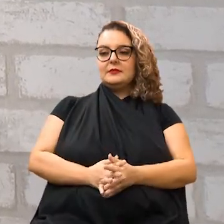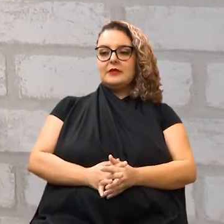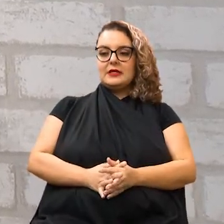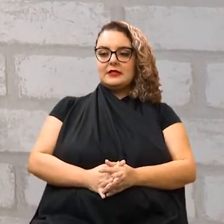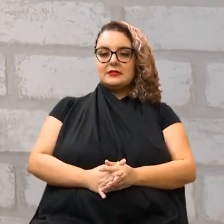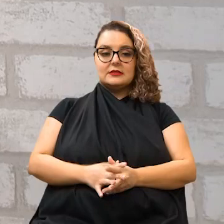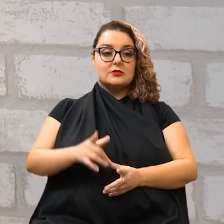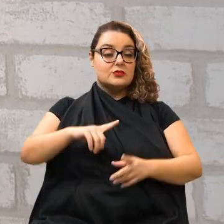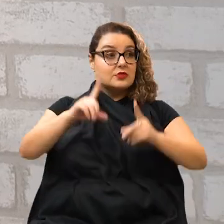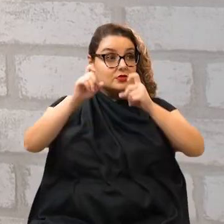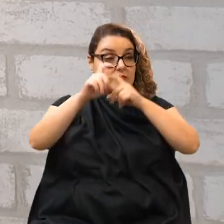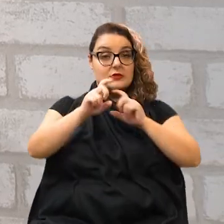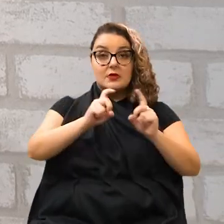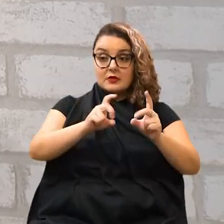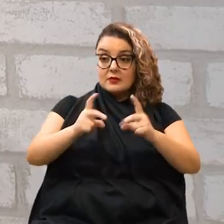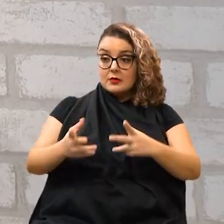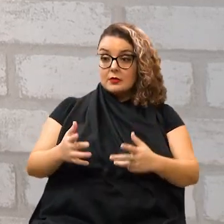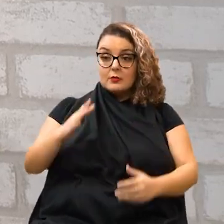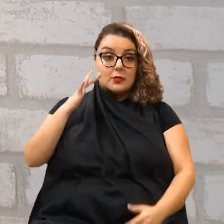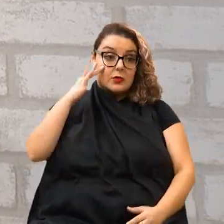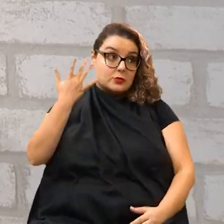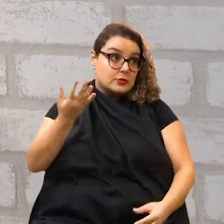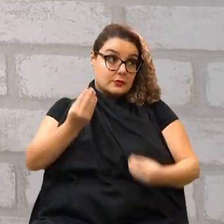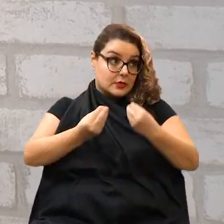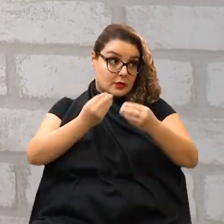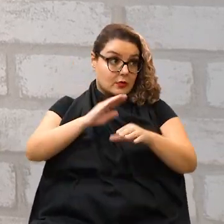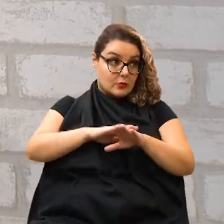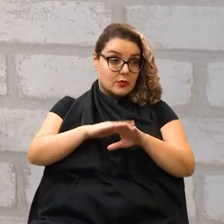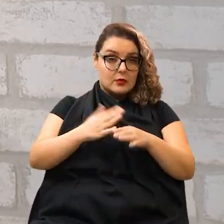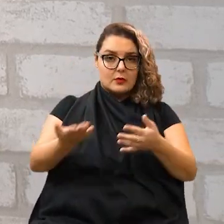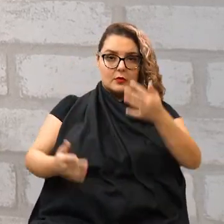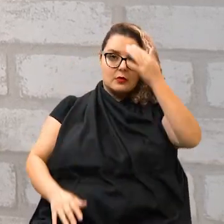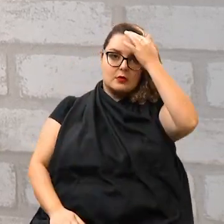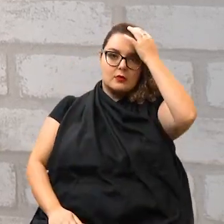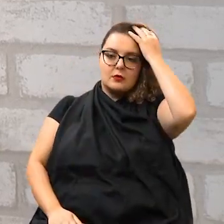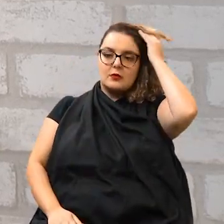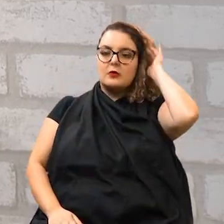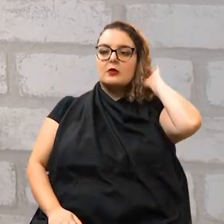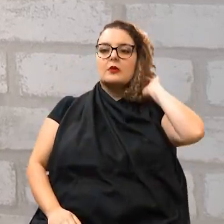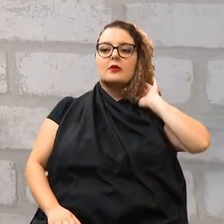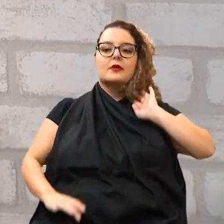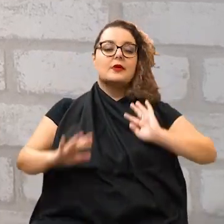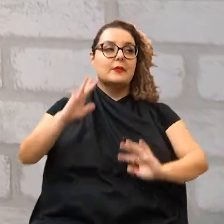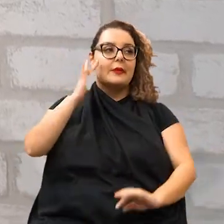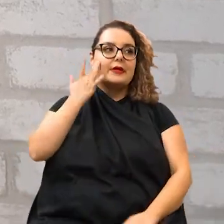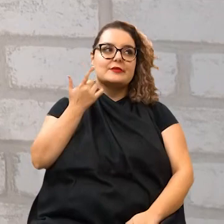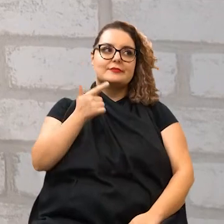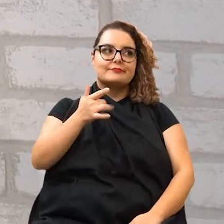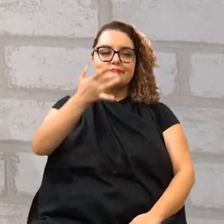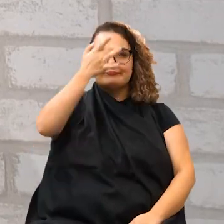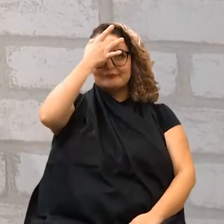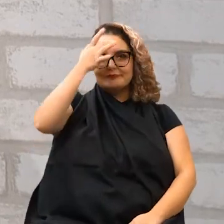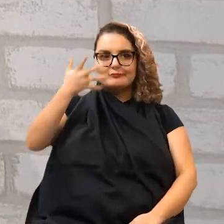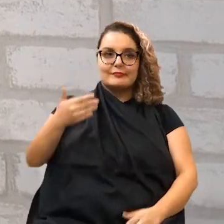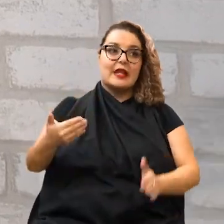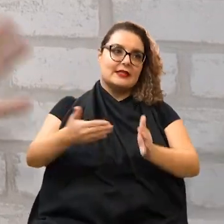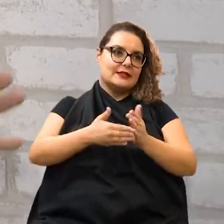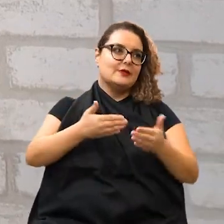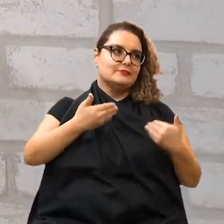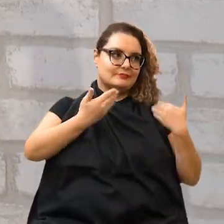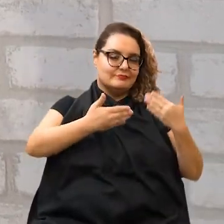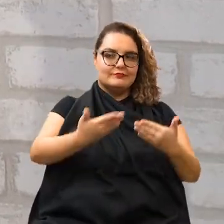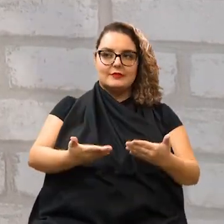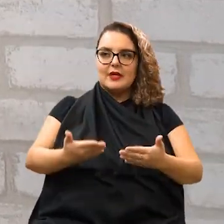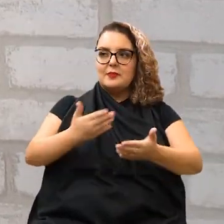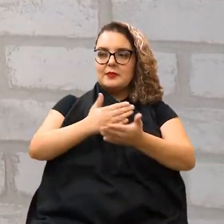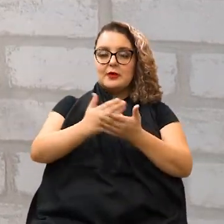artesanato, mas eu tinha muita dificuldade de vender as coisas porque eu não sabia como funcionava, né? Eu achei que eu não tivesse nenhum dom para artesanato até